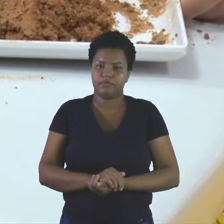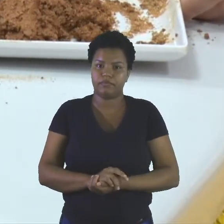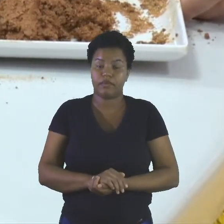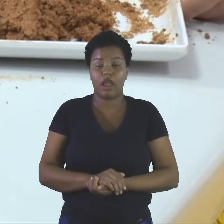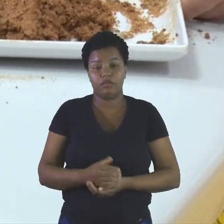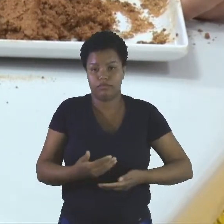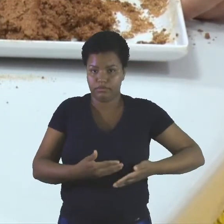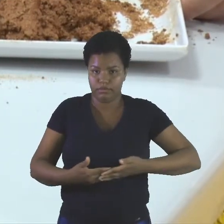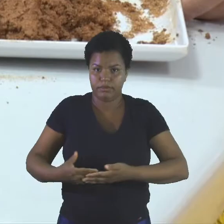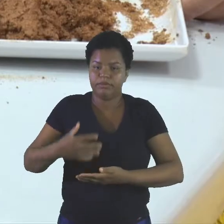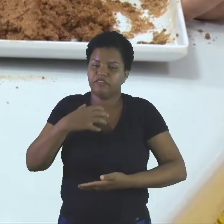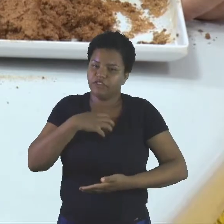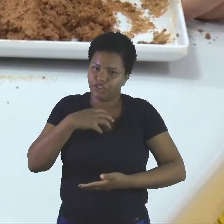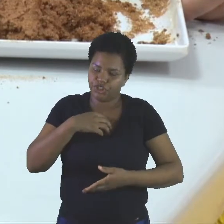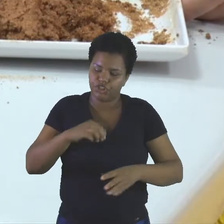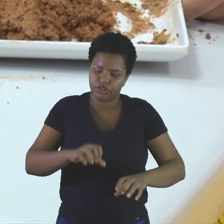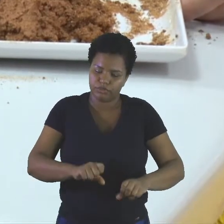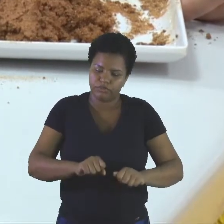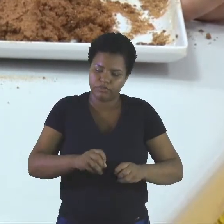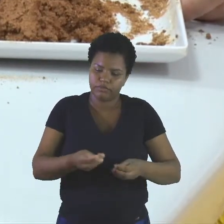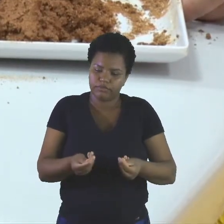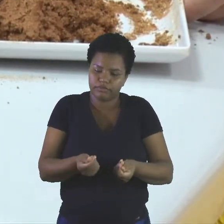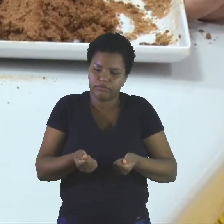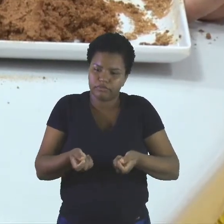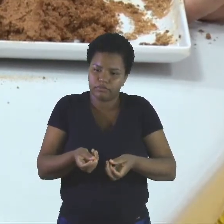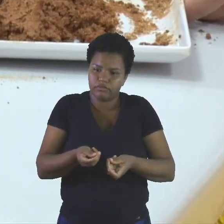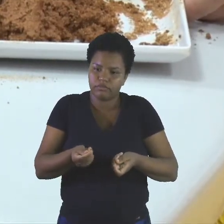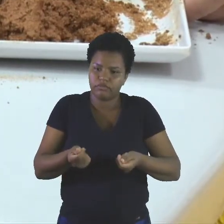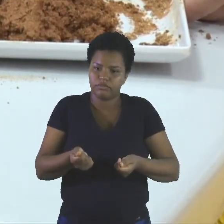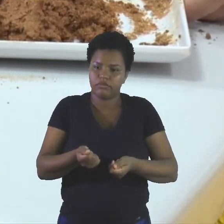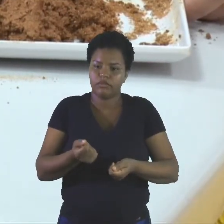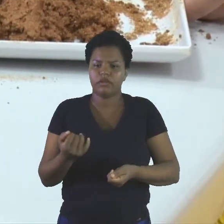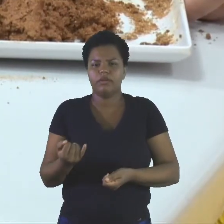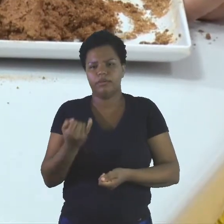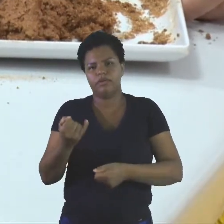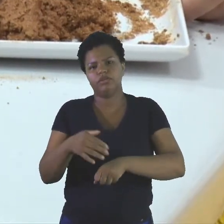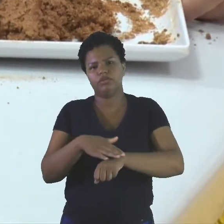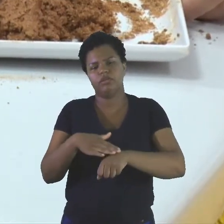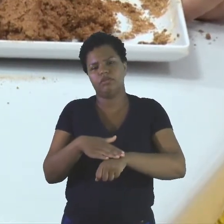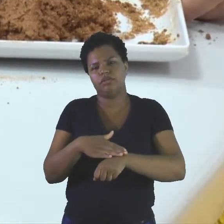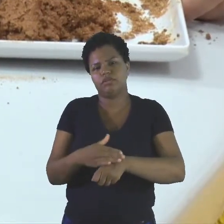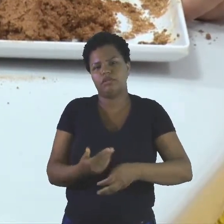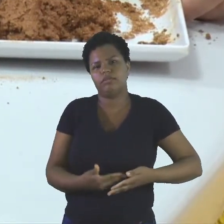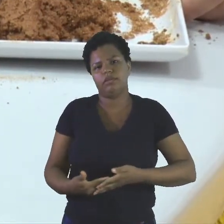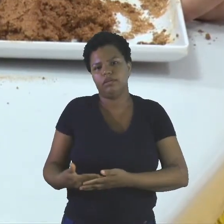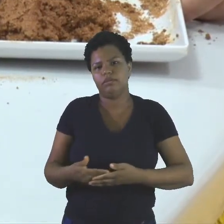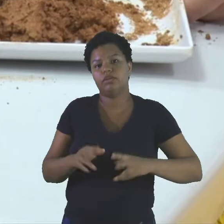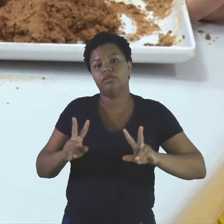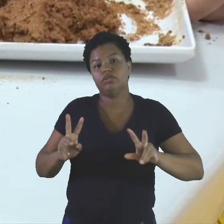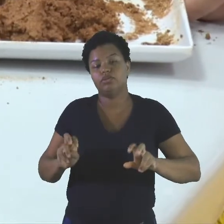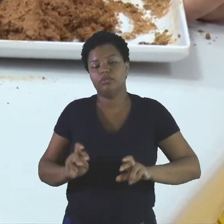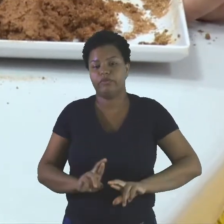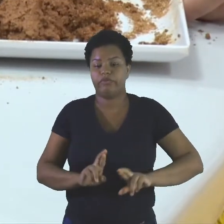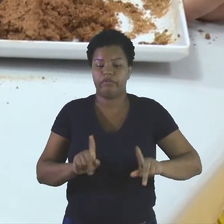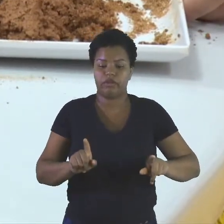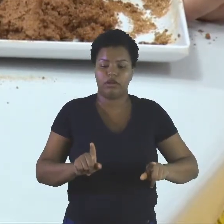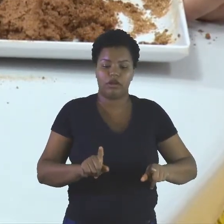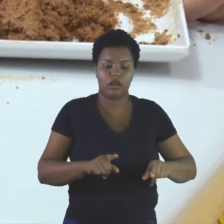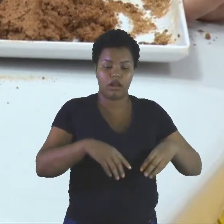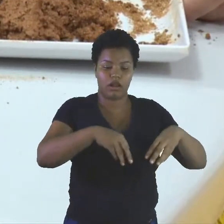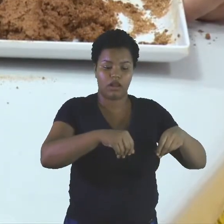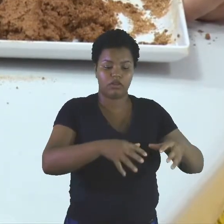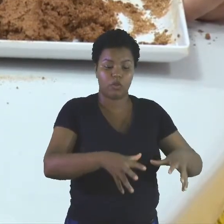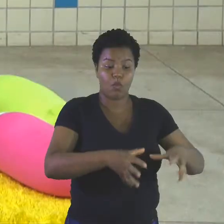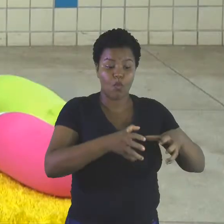sentindo né a textura importante sempre conversar com bebê sobre a diferença da terra